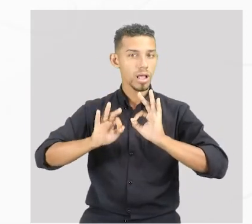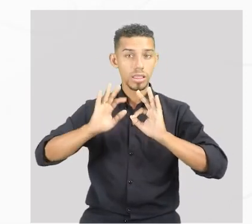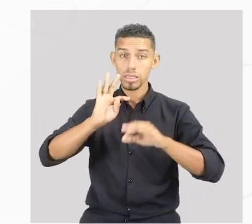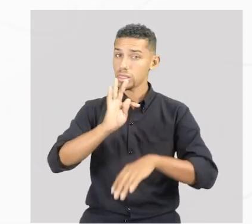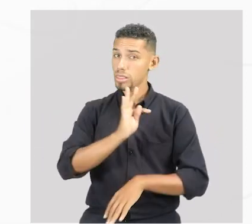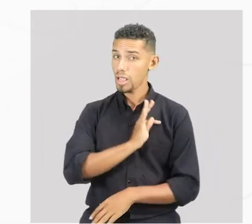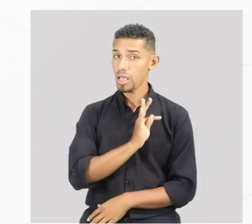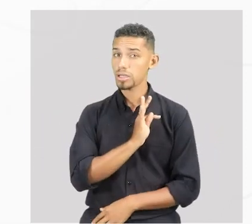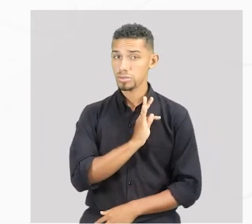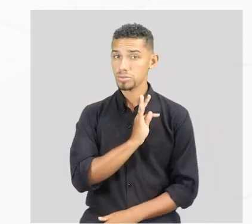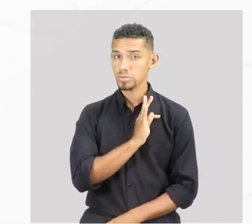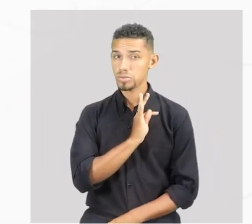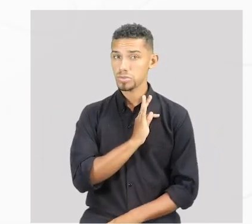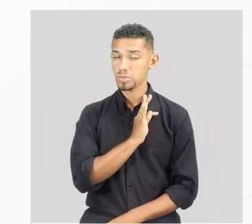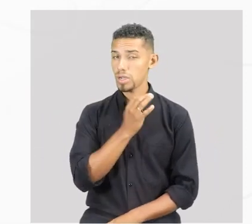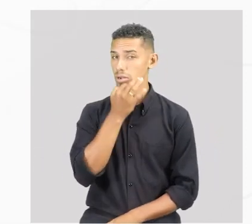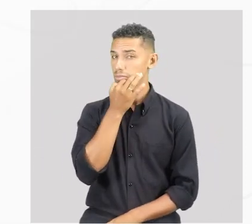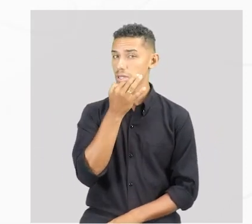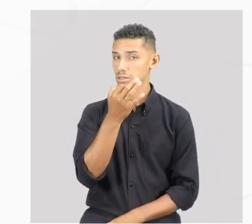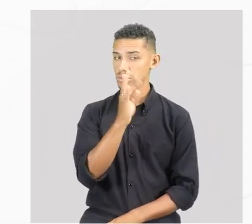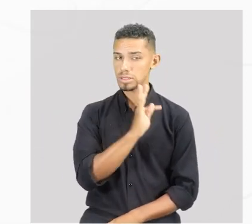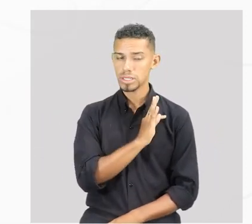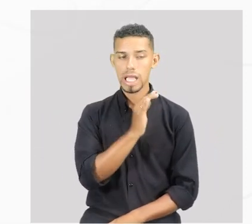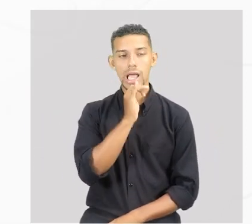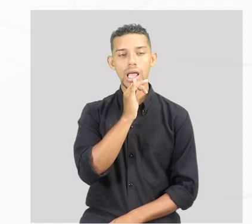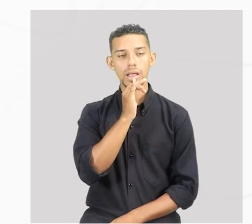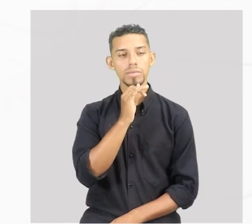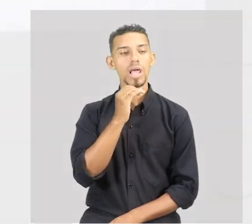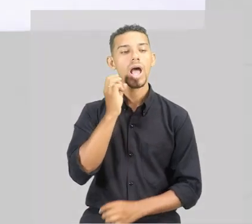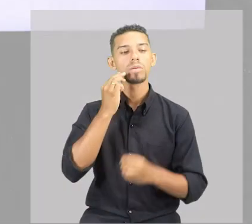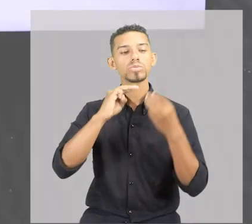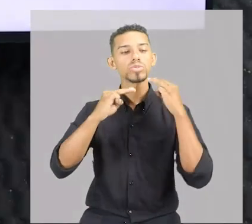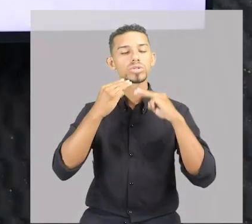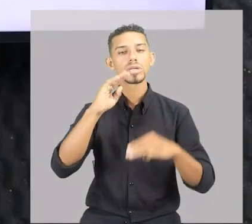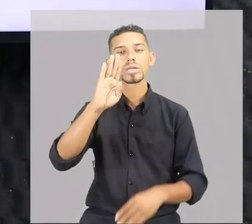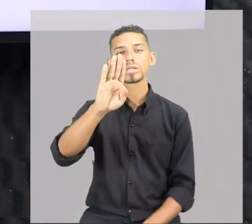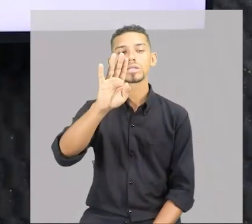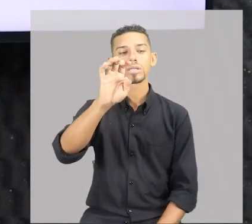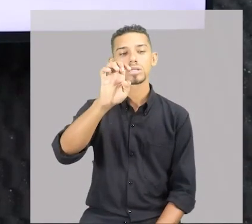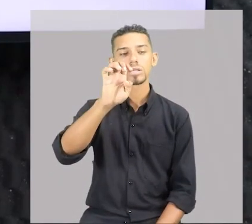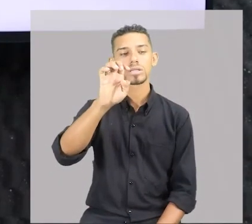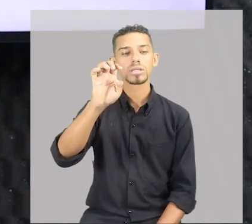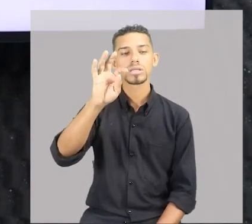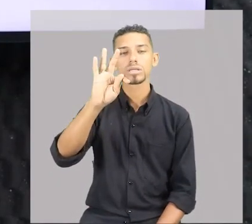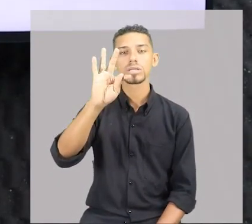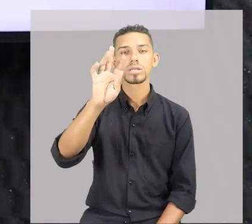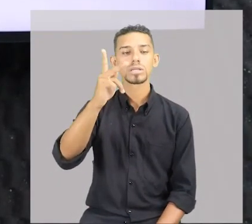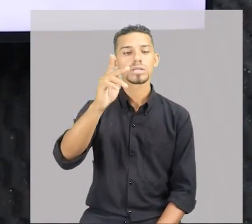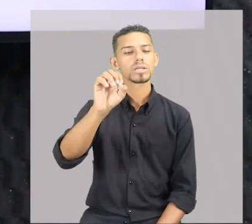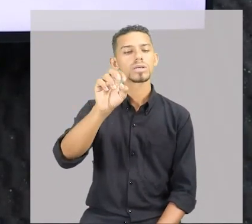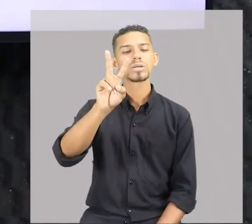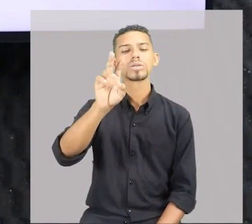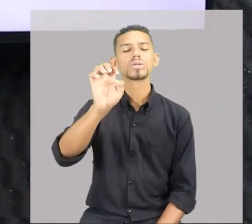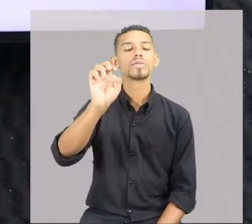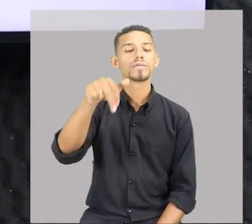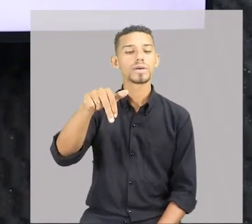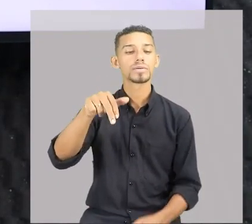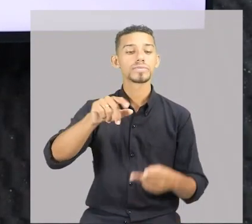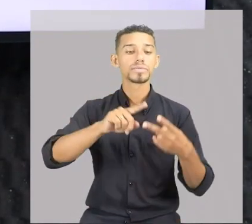técnico mesmo, né? Então, por exemplo, a música de Beethoven, a música de Vivaldi, de Bach, que são